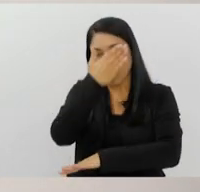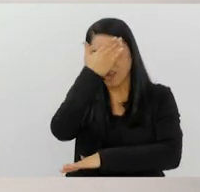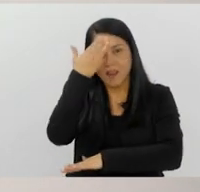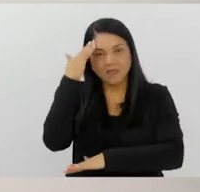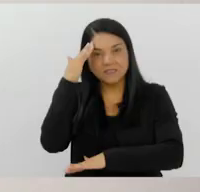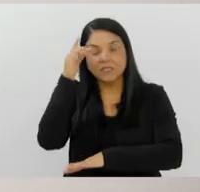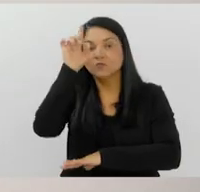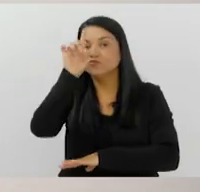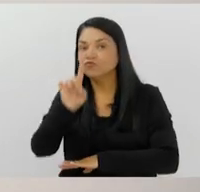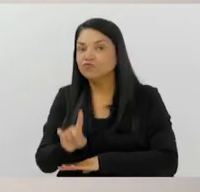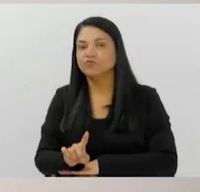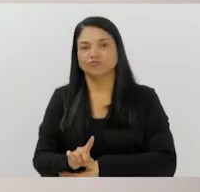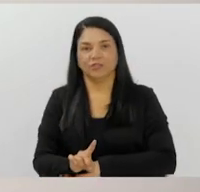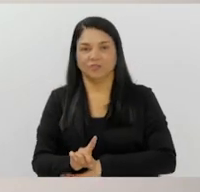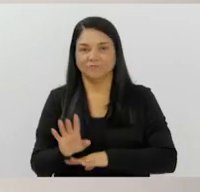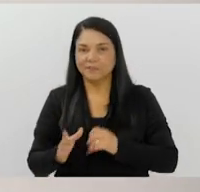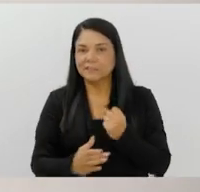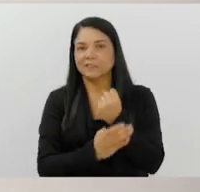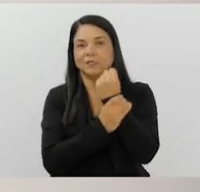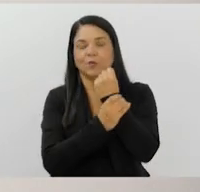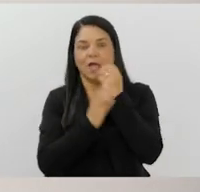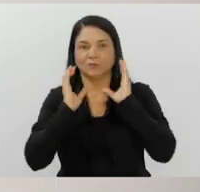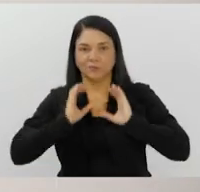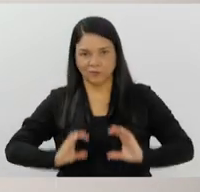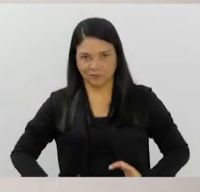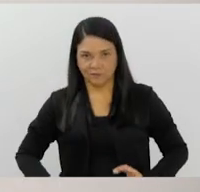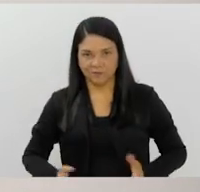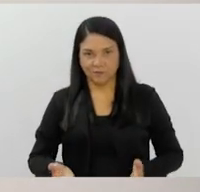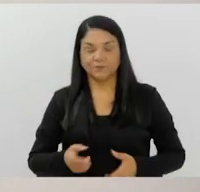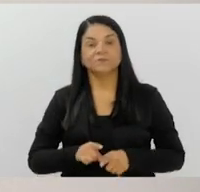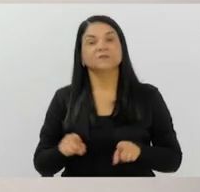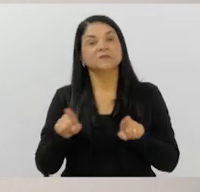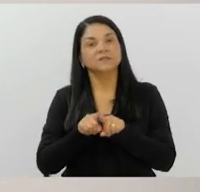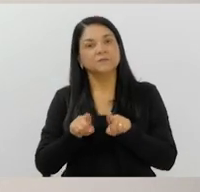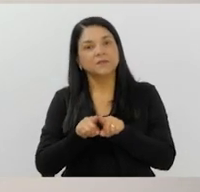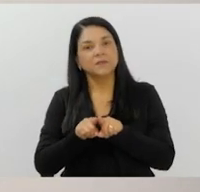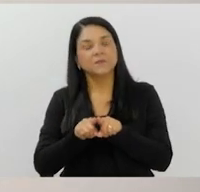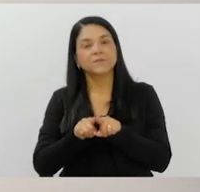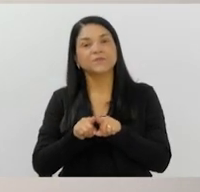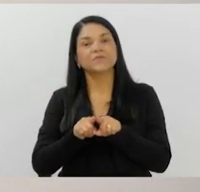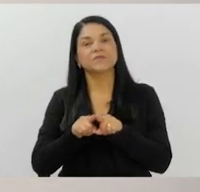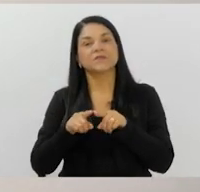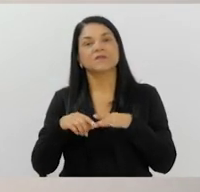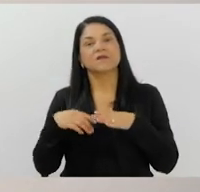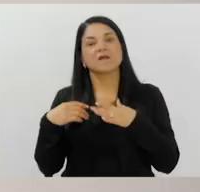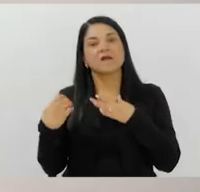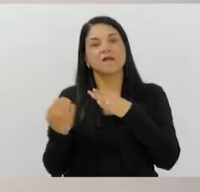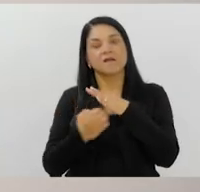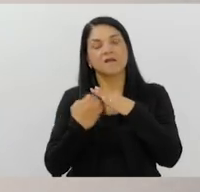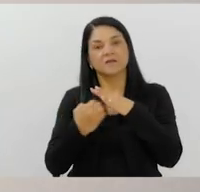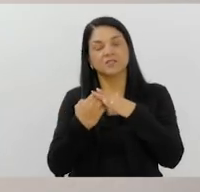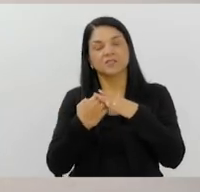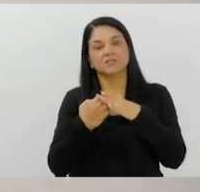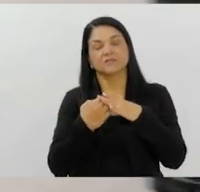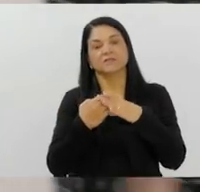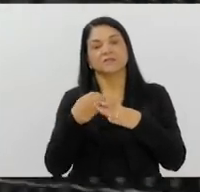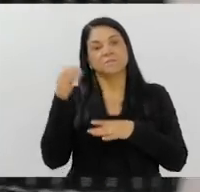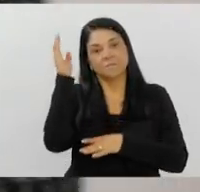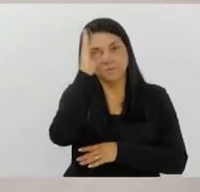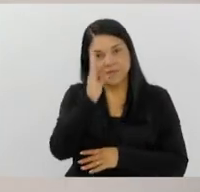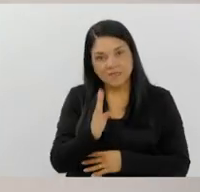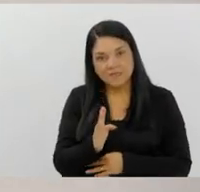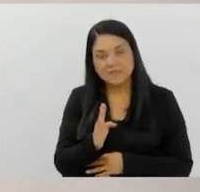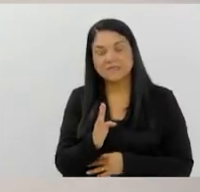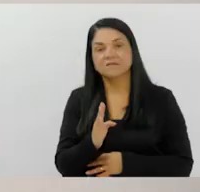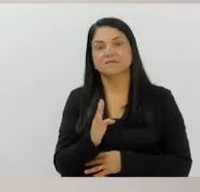direito fundamental eh Inclusive a Agência Nacional de Proteção de dados ela lançou uma